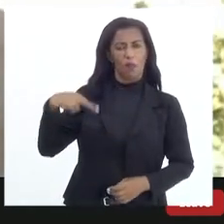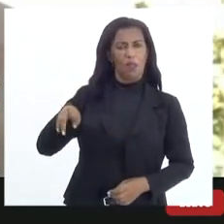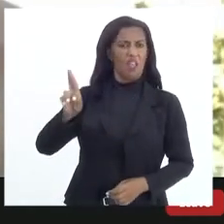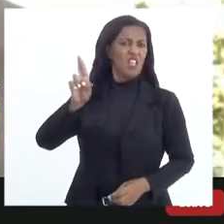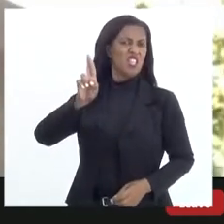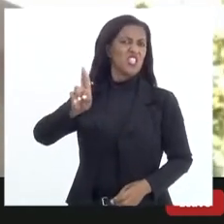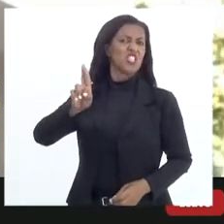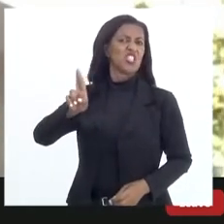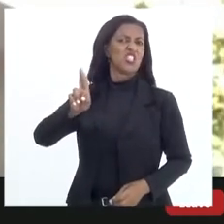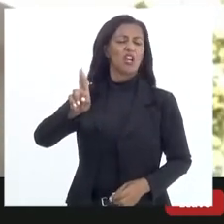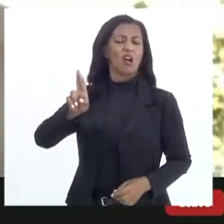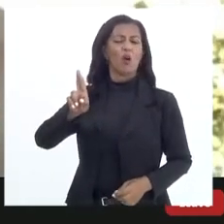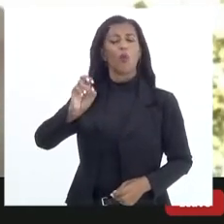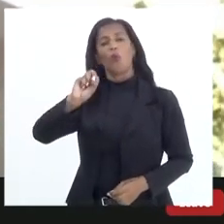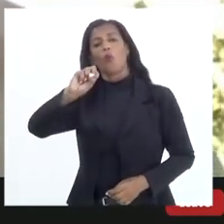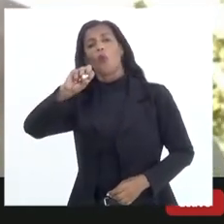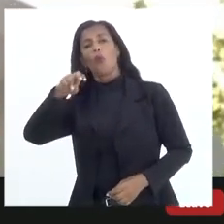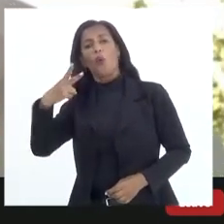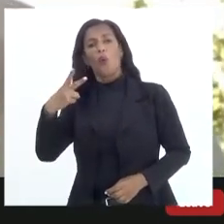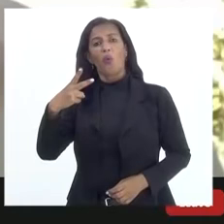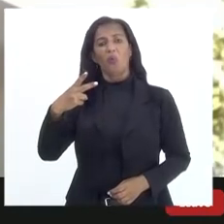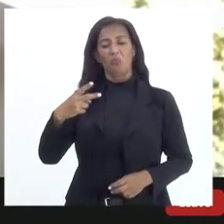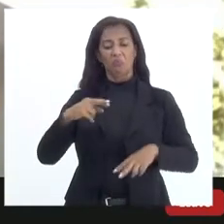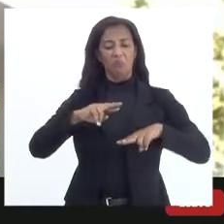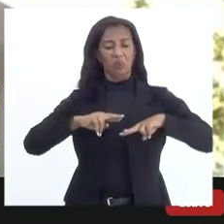candidato. E,